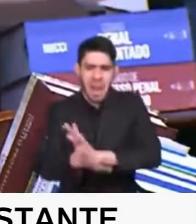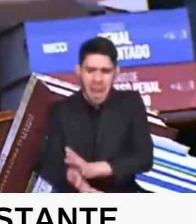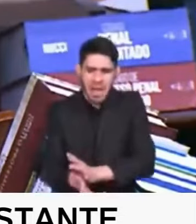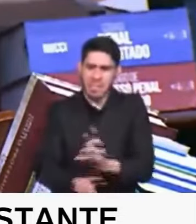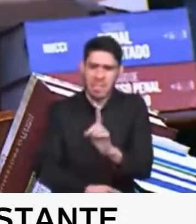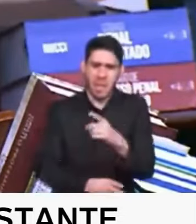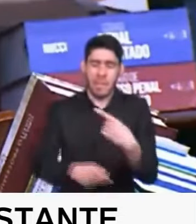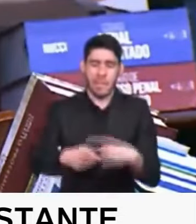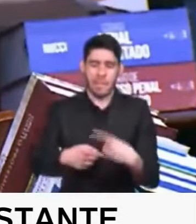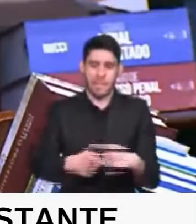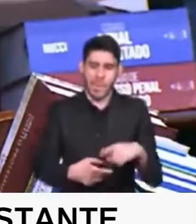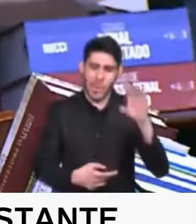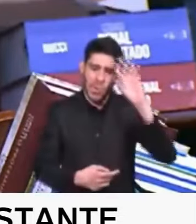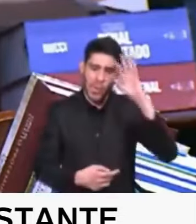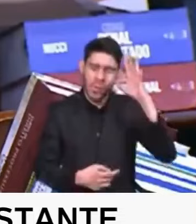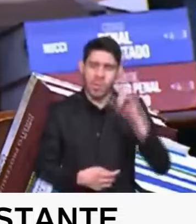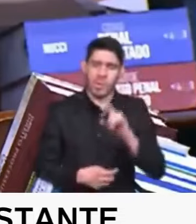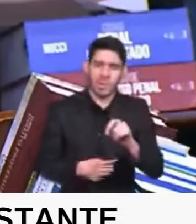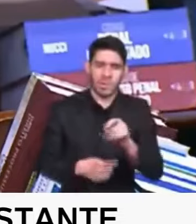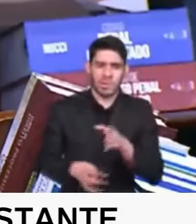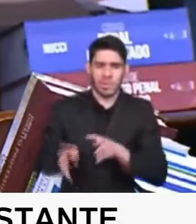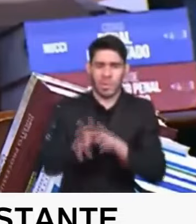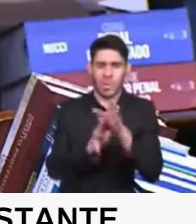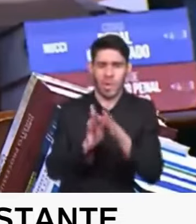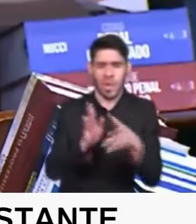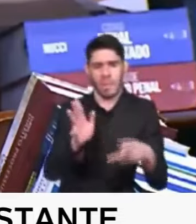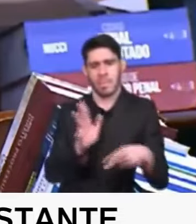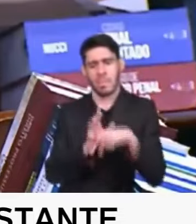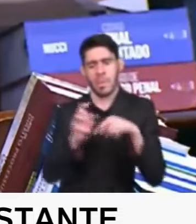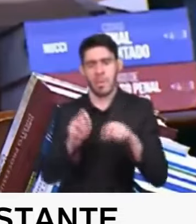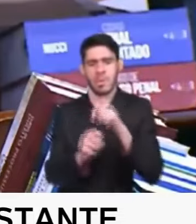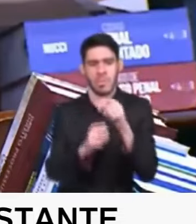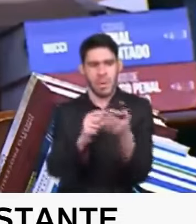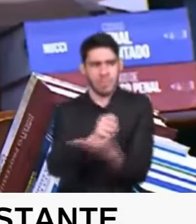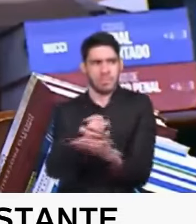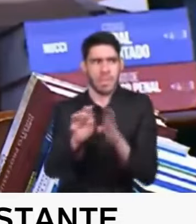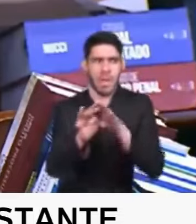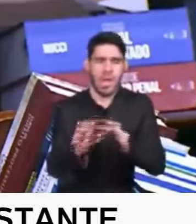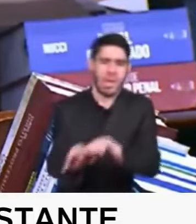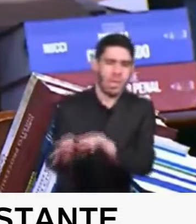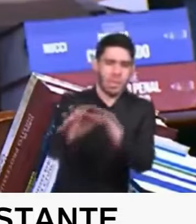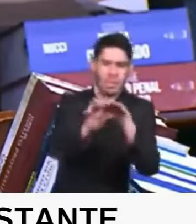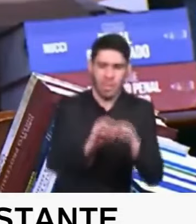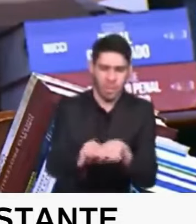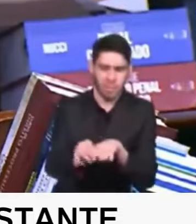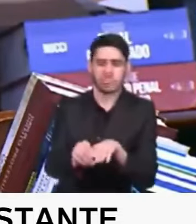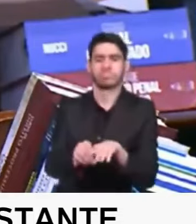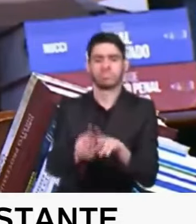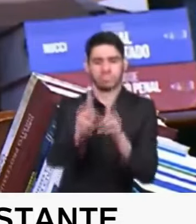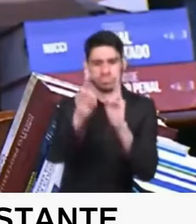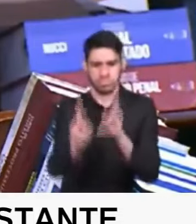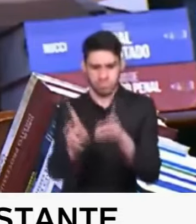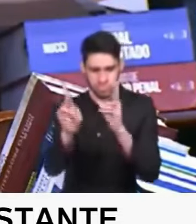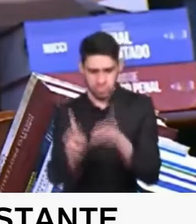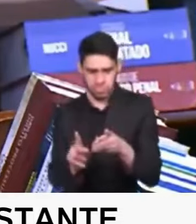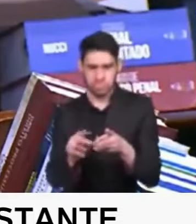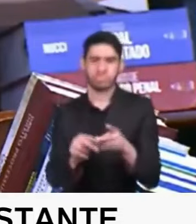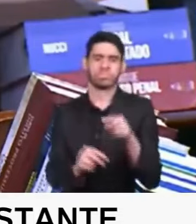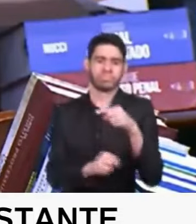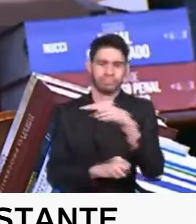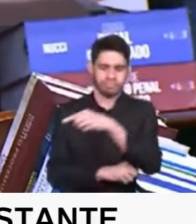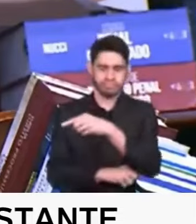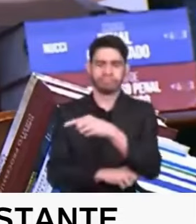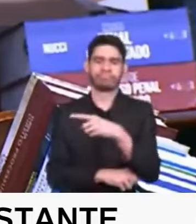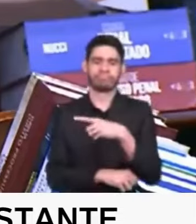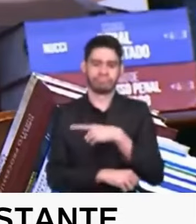minorias E aí a Carol conta sobre todo o histórico né Eh e tudo mais e o placar de hoje unânime é um indicativo de que